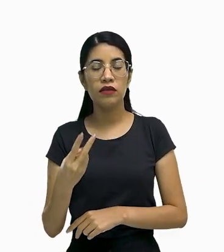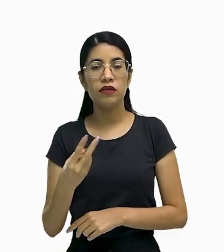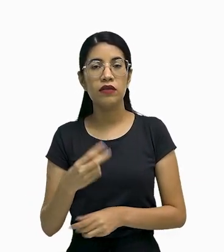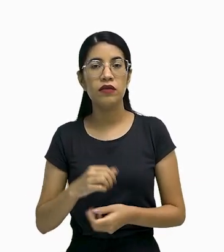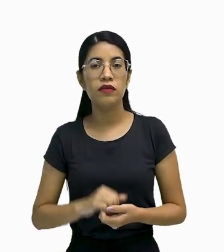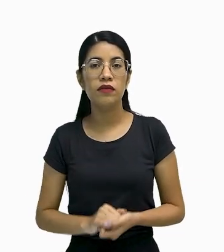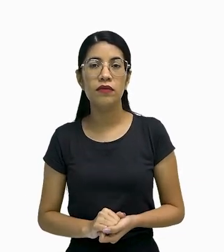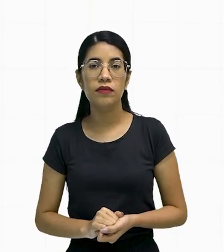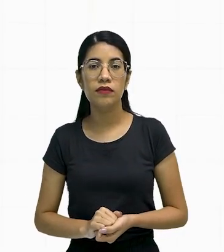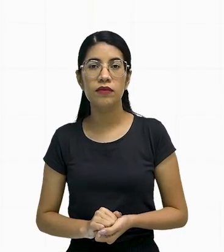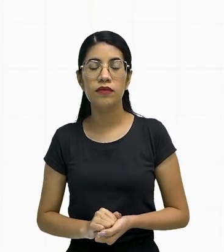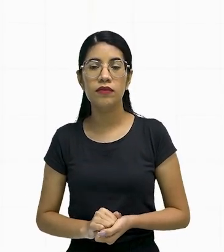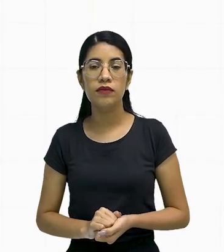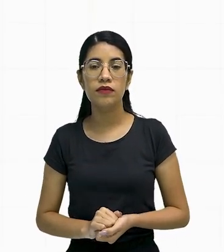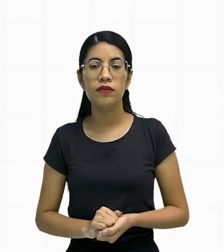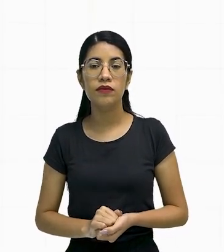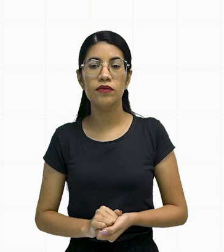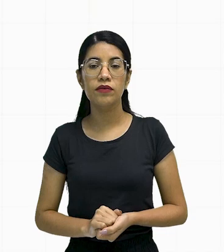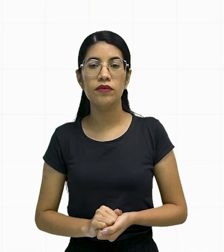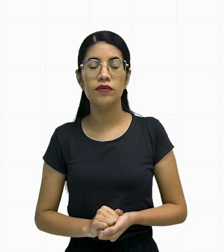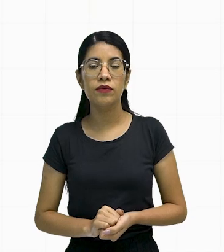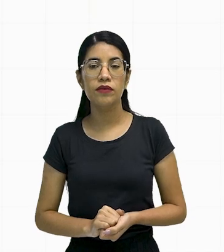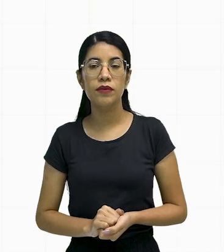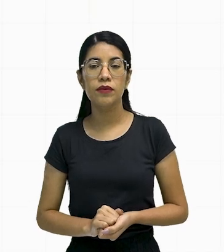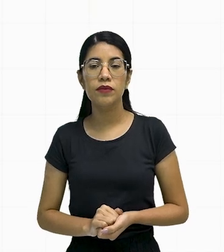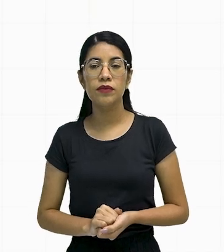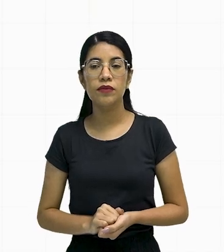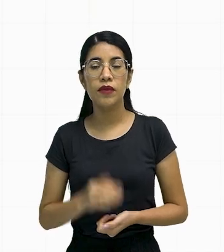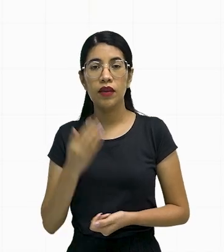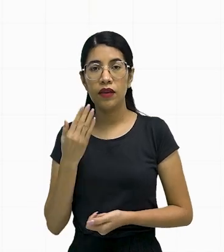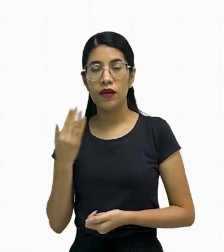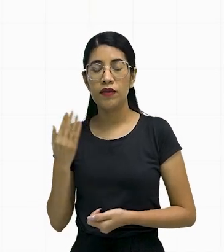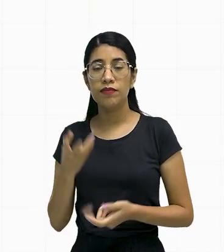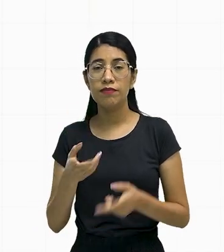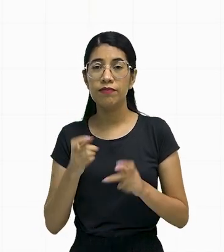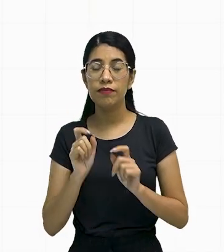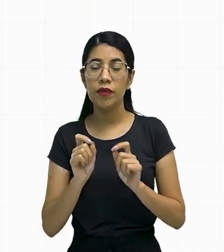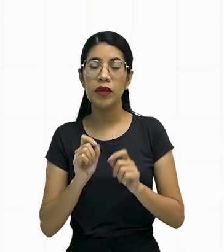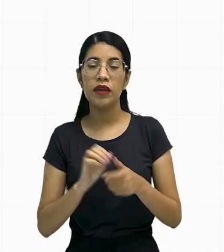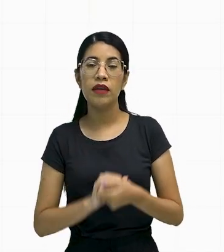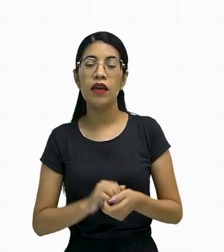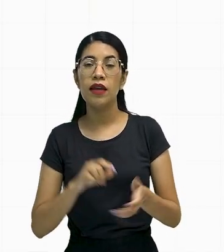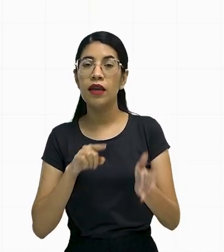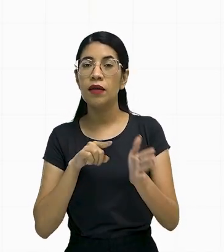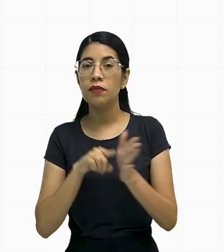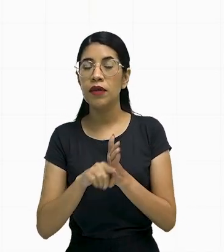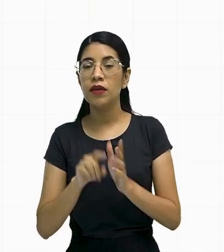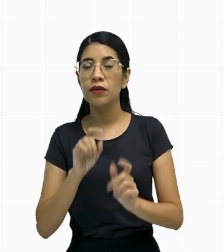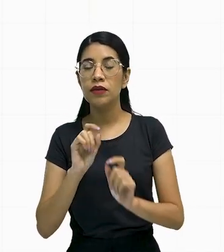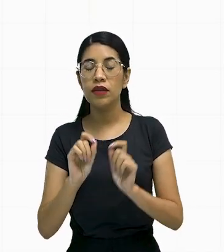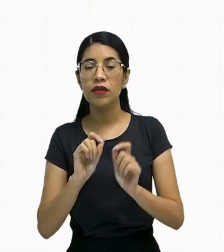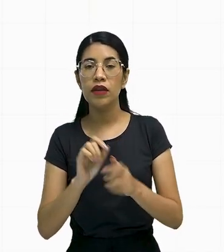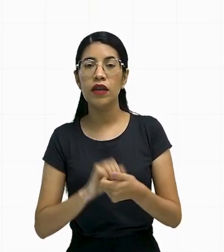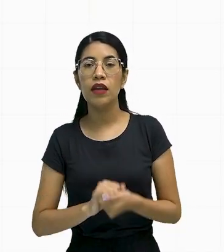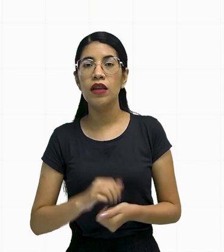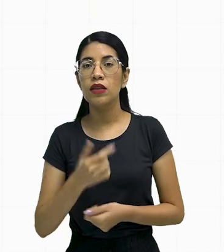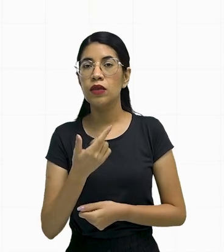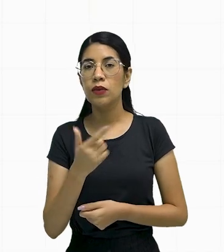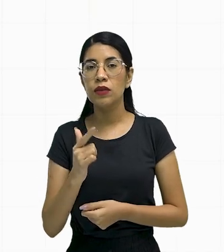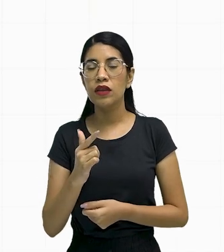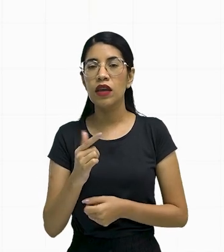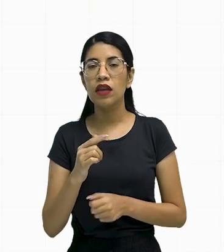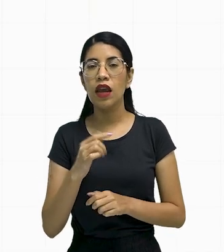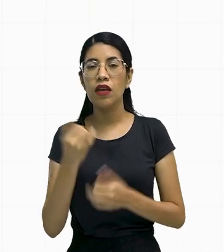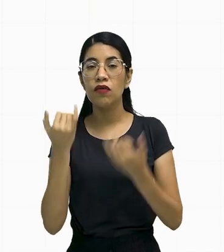de 32. Voltando aqui para a questão, ó, reparem que no texto da questão, ele não te informa o valor